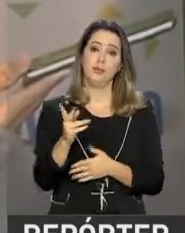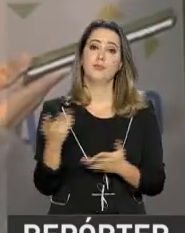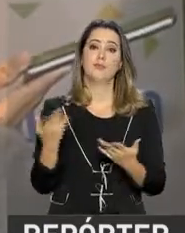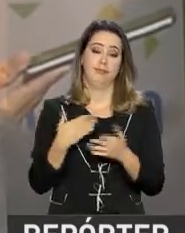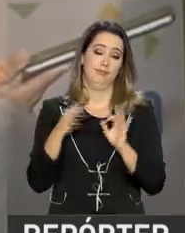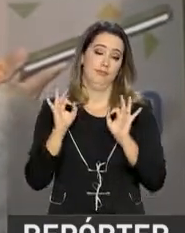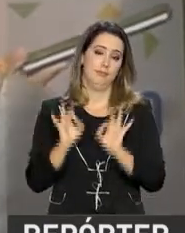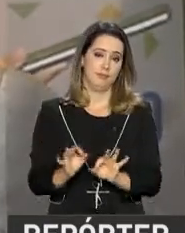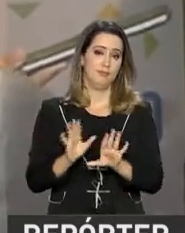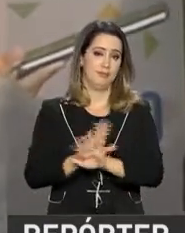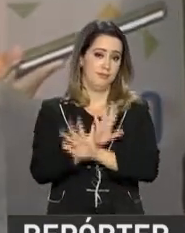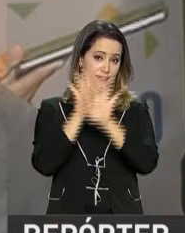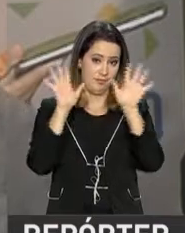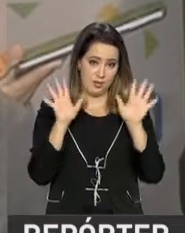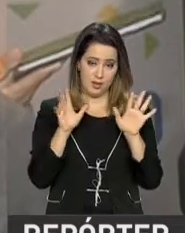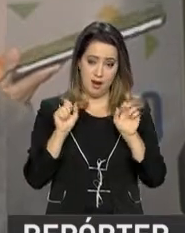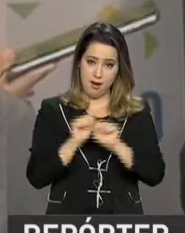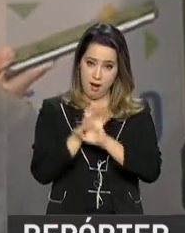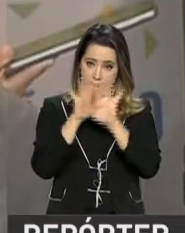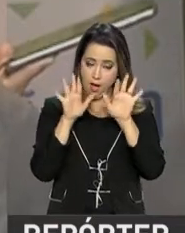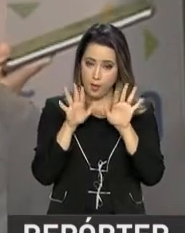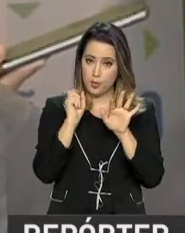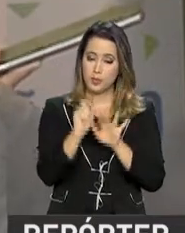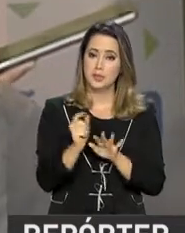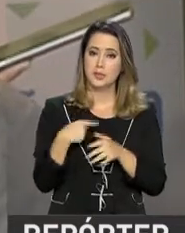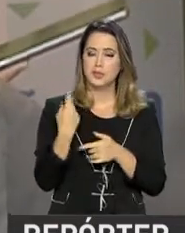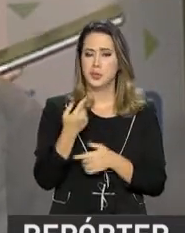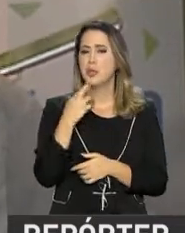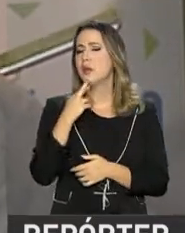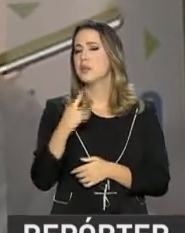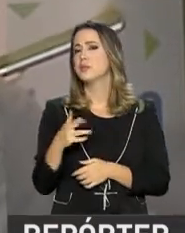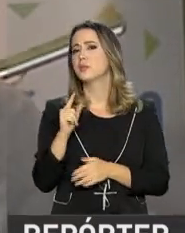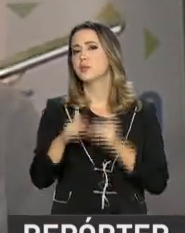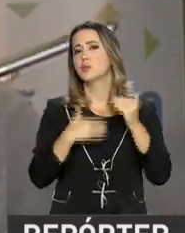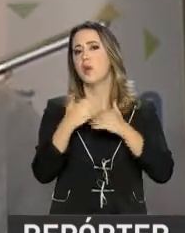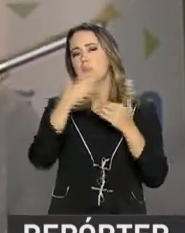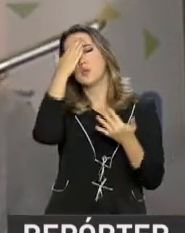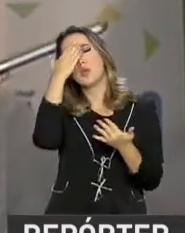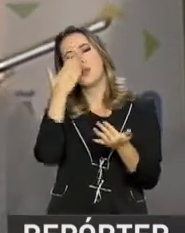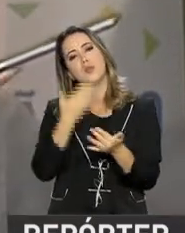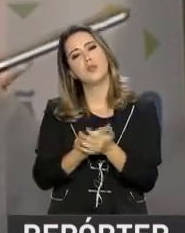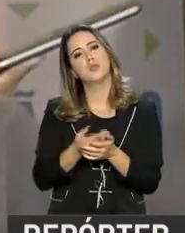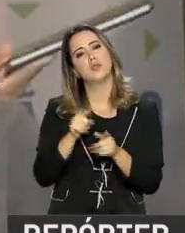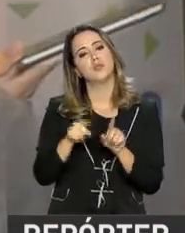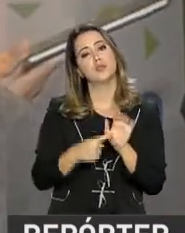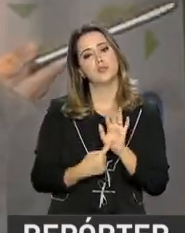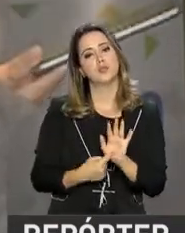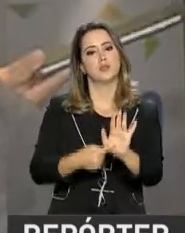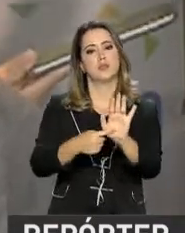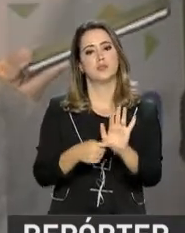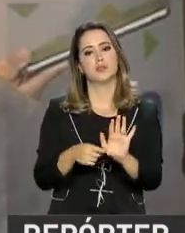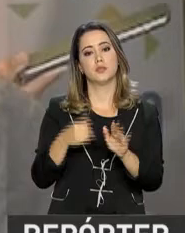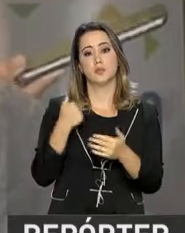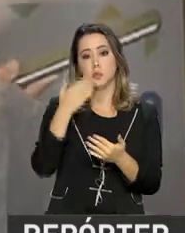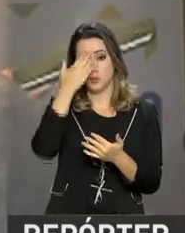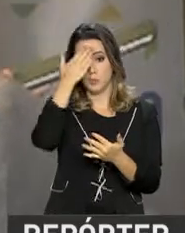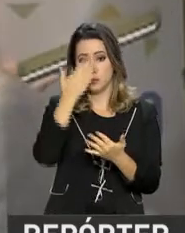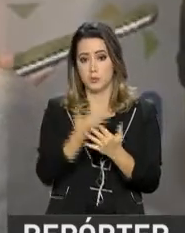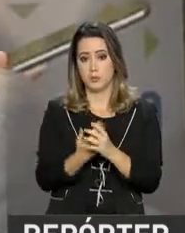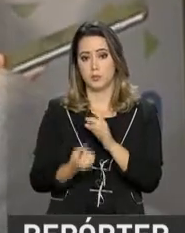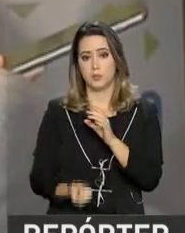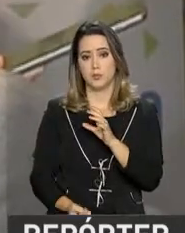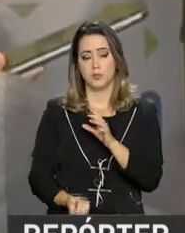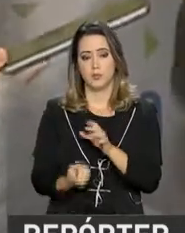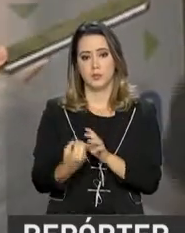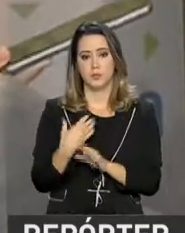claro é isso o resultado aumenta a confiança quando mostrei na palestra aumenta a confiança gerando